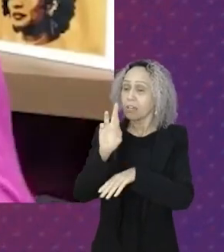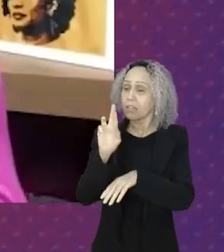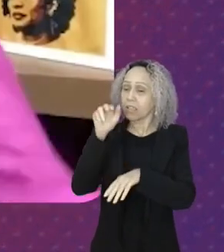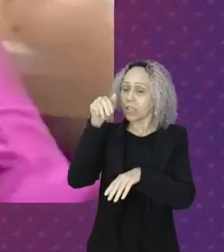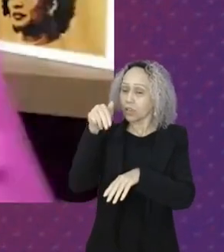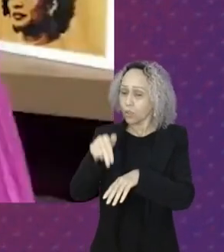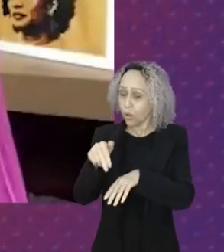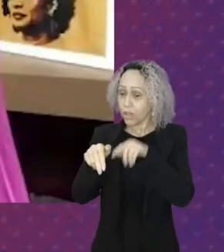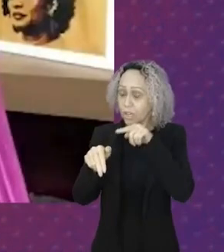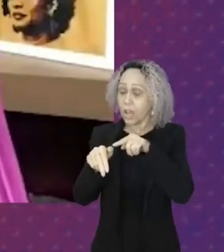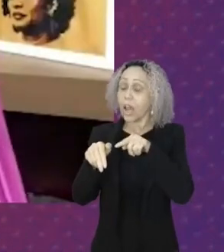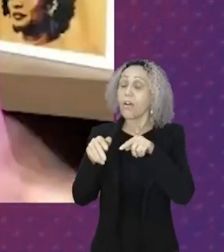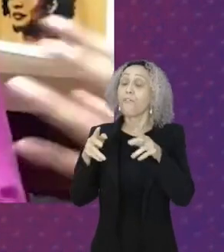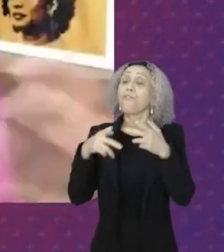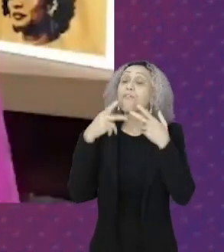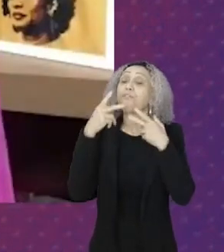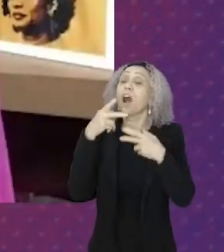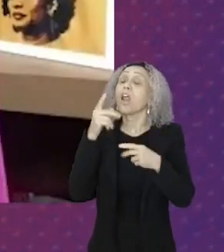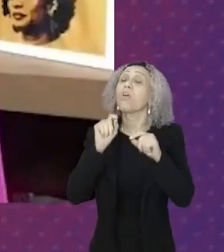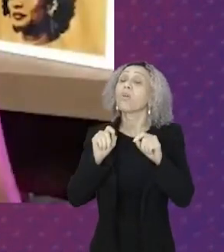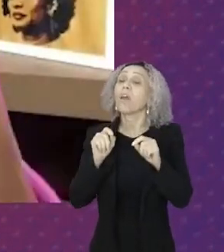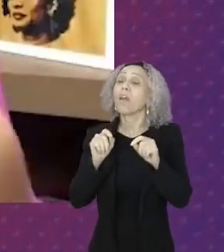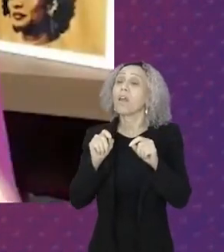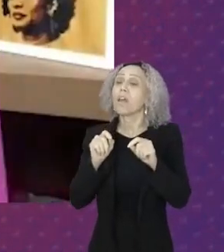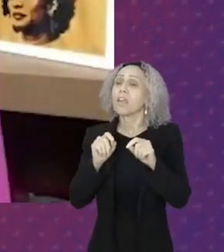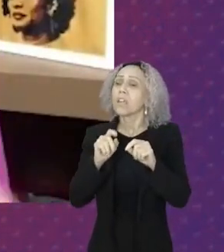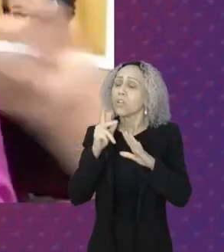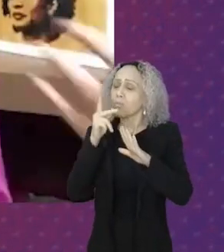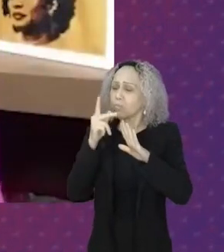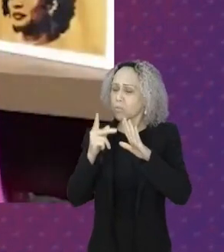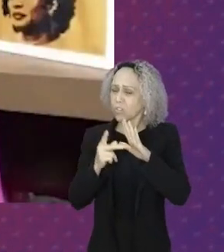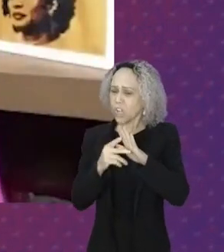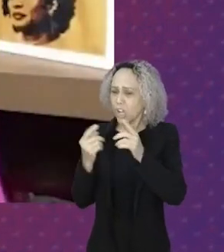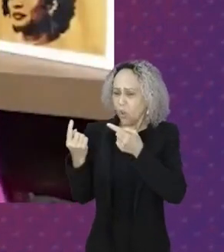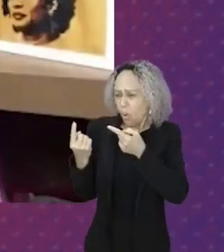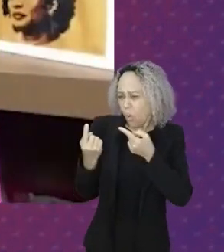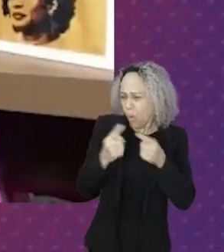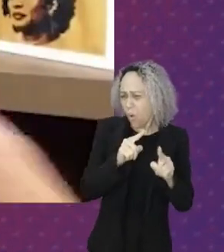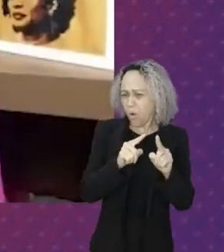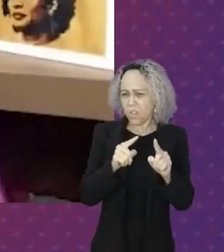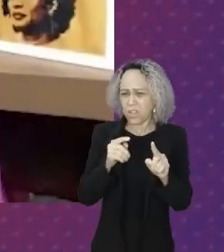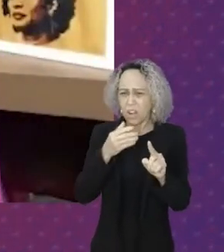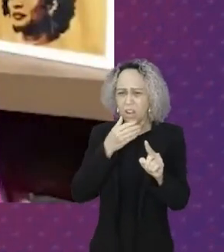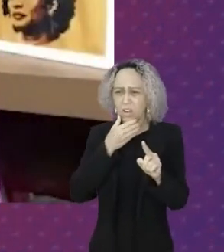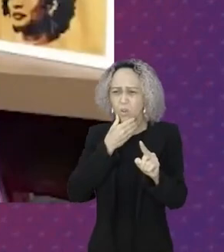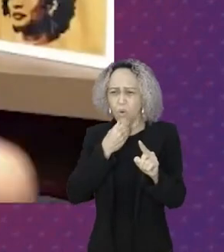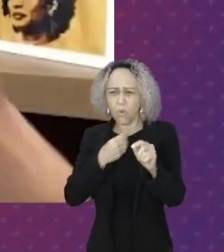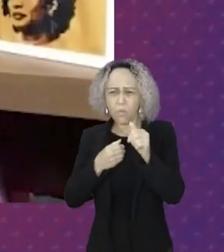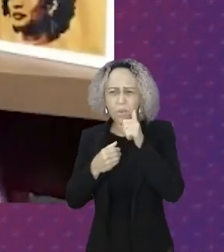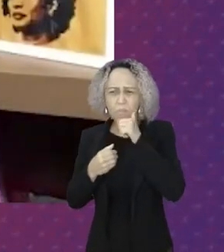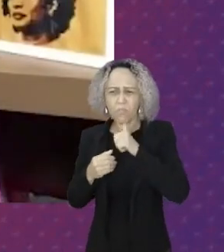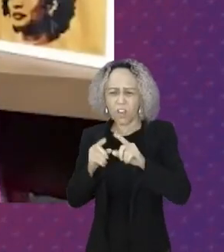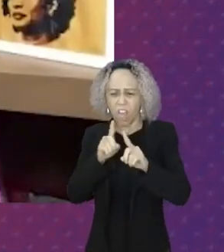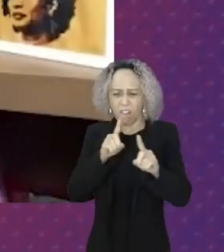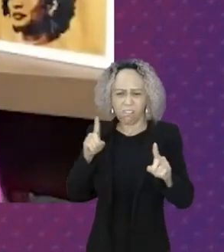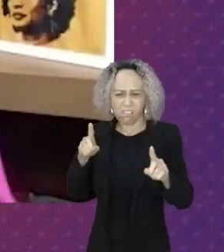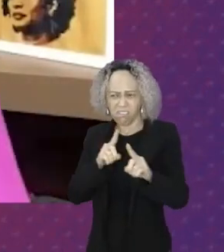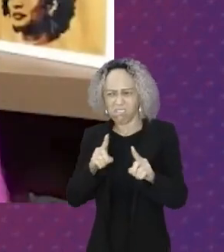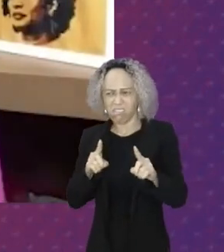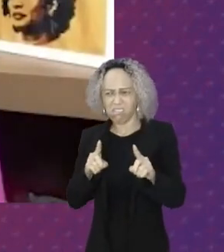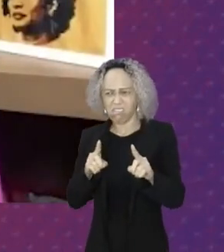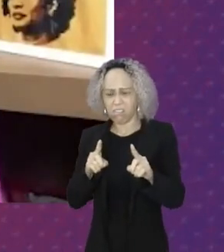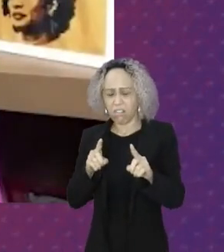campanha soma, ela é o fechamento desse entendimento nacional do que nós